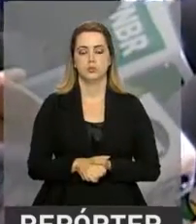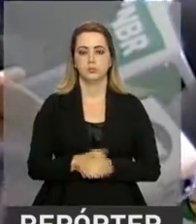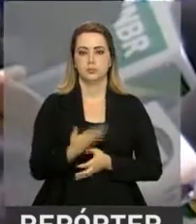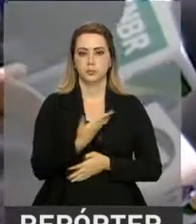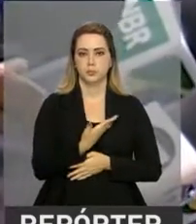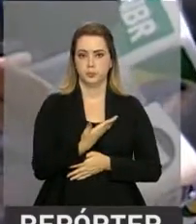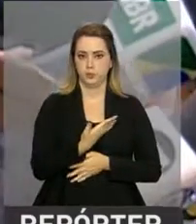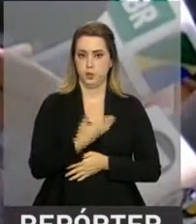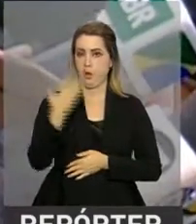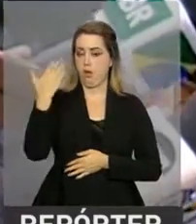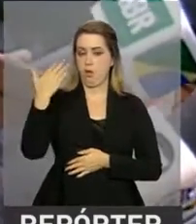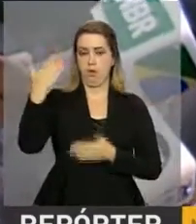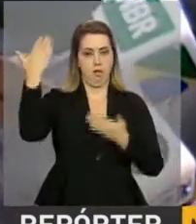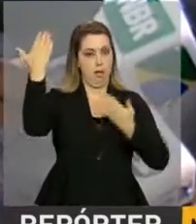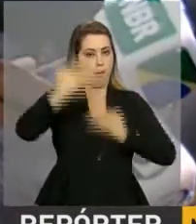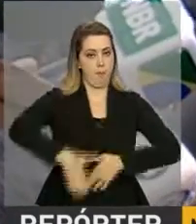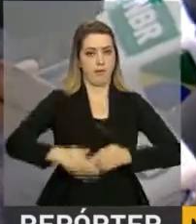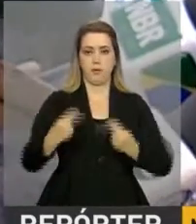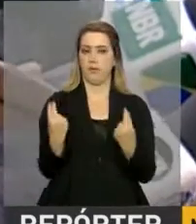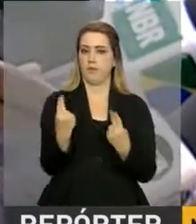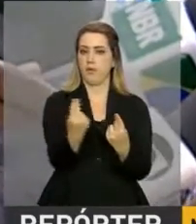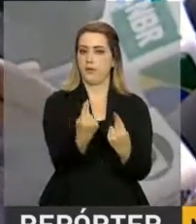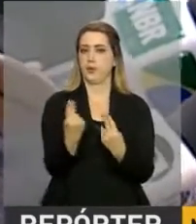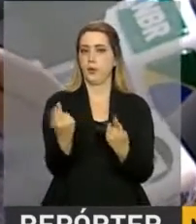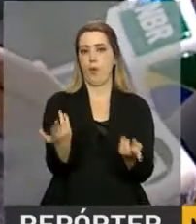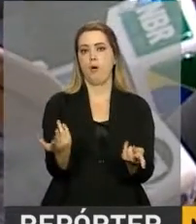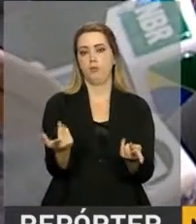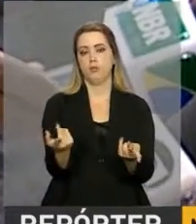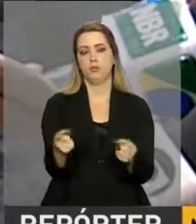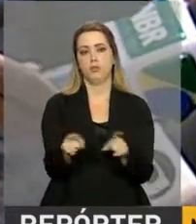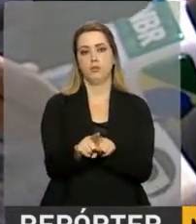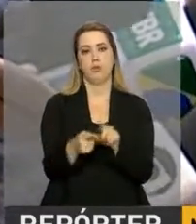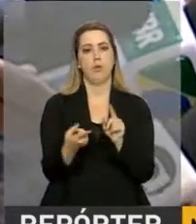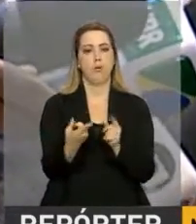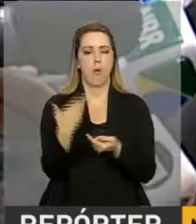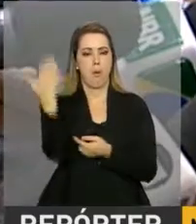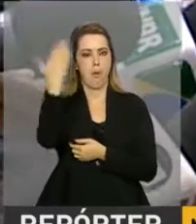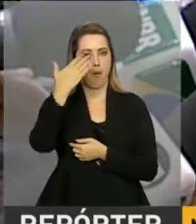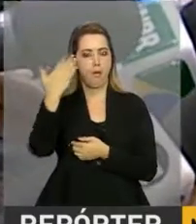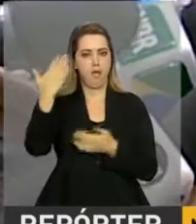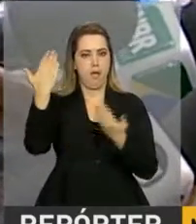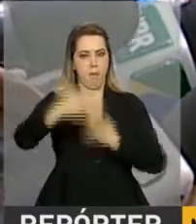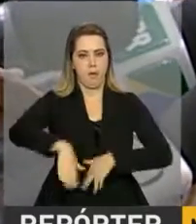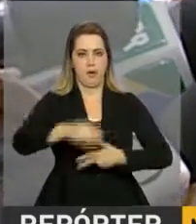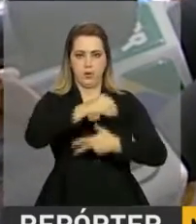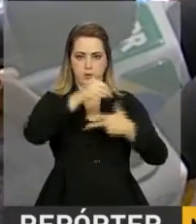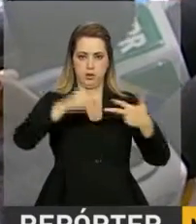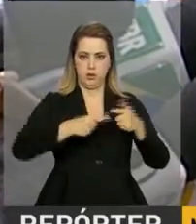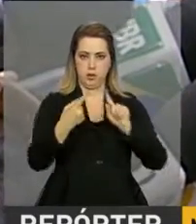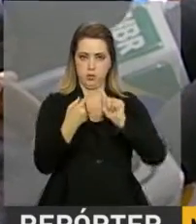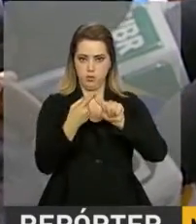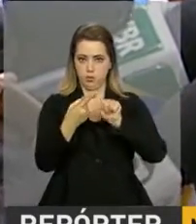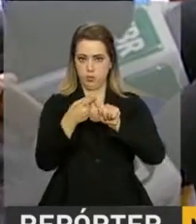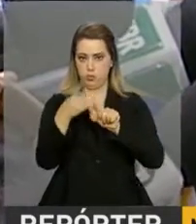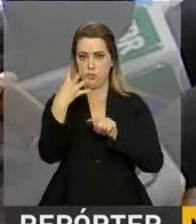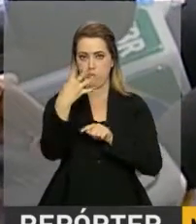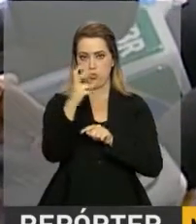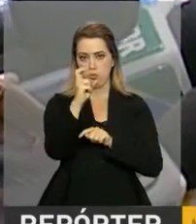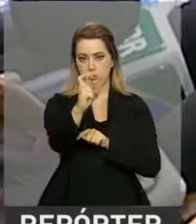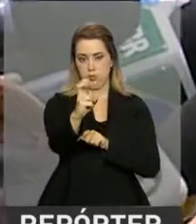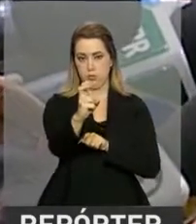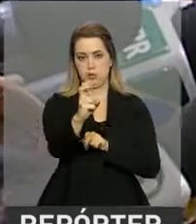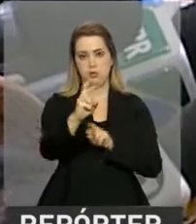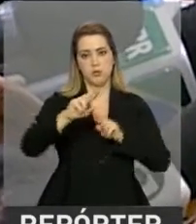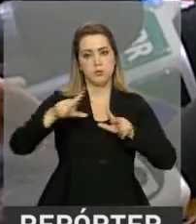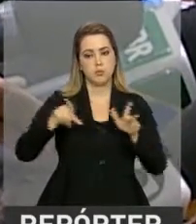prova equivalente tem o mesmo formato da prova um vamos dizer assim com as 45 questões por área de